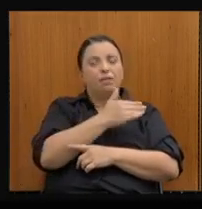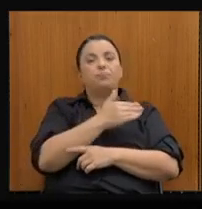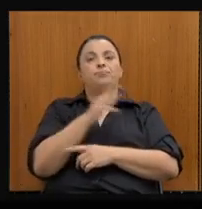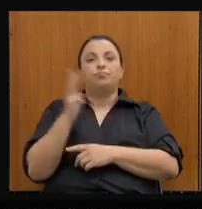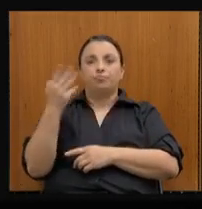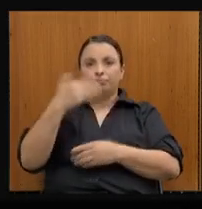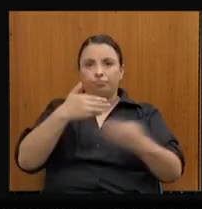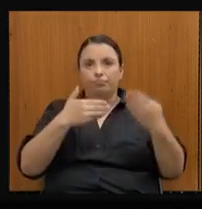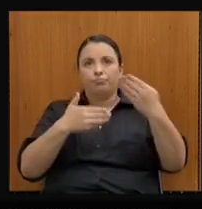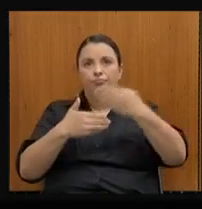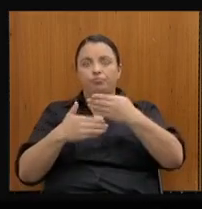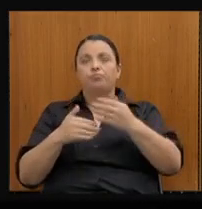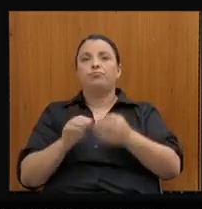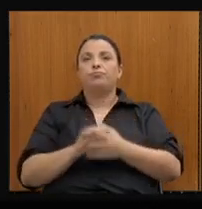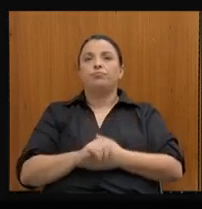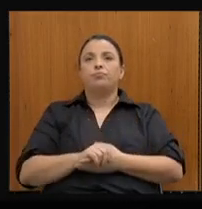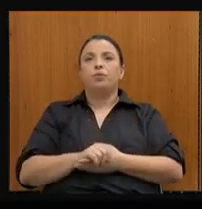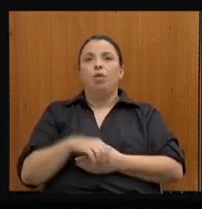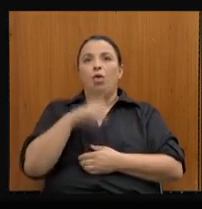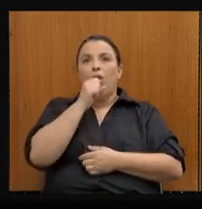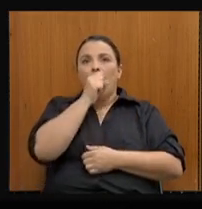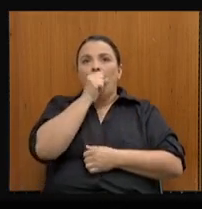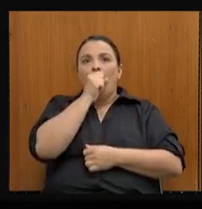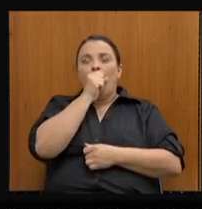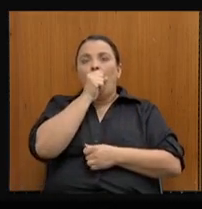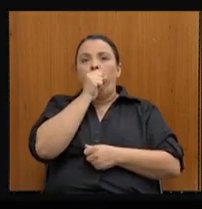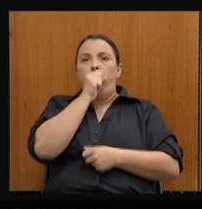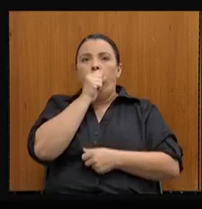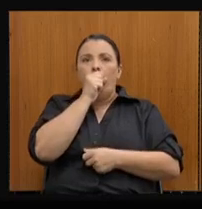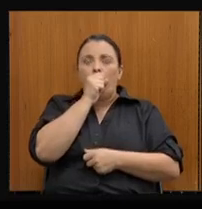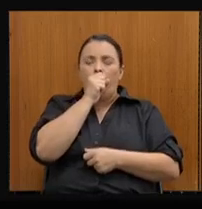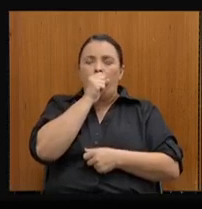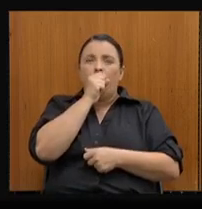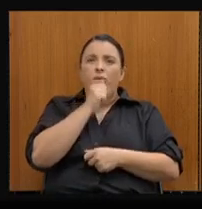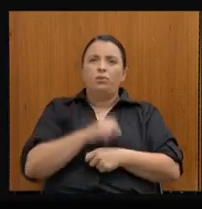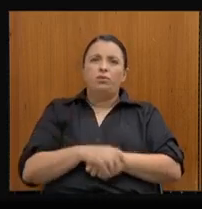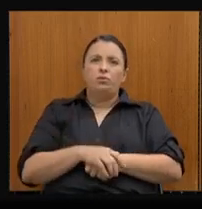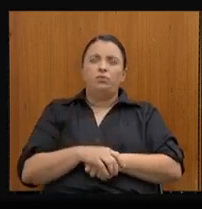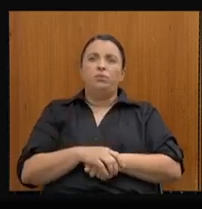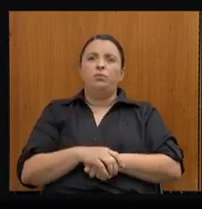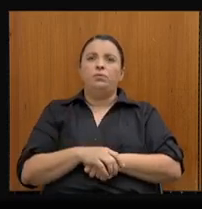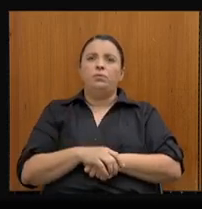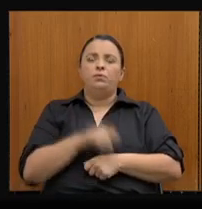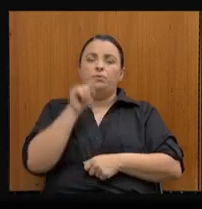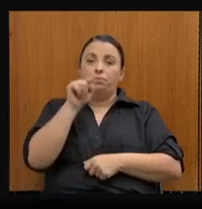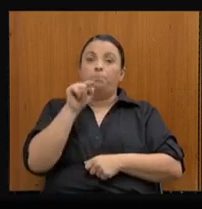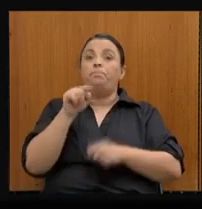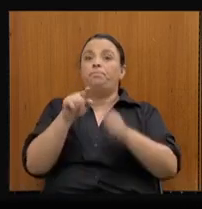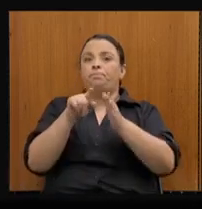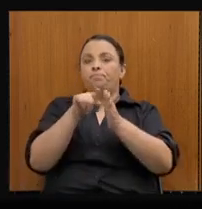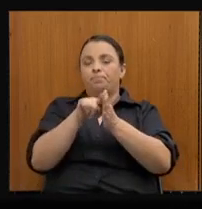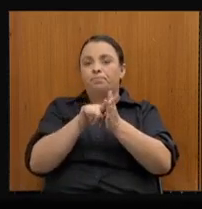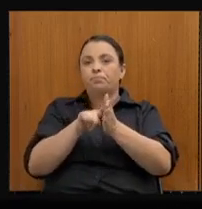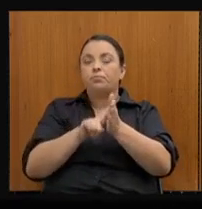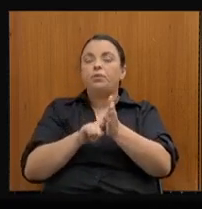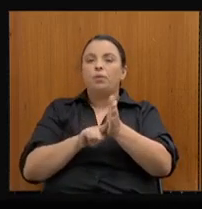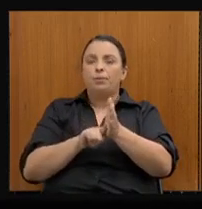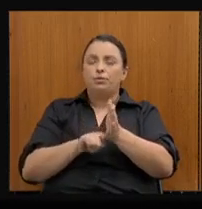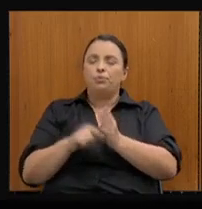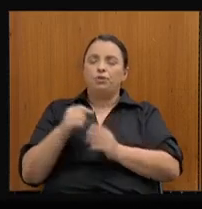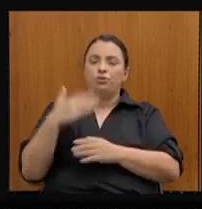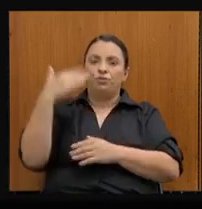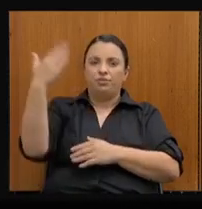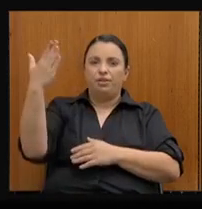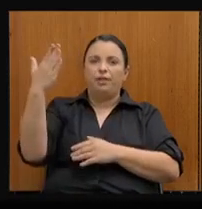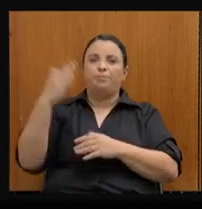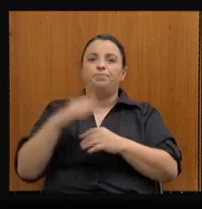trazido hoje pode passar por gentileza é a gente observa é um estudo internacional inclusive nós já vimos